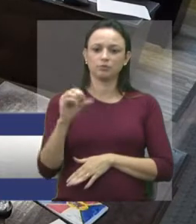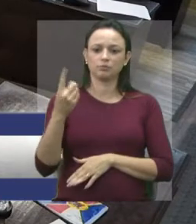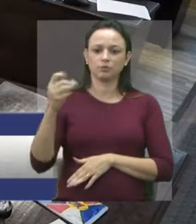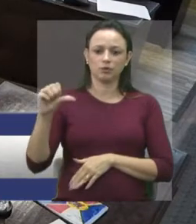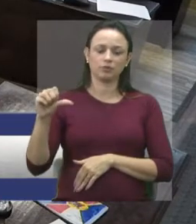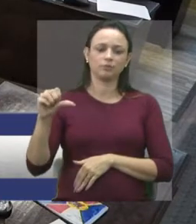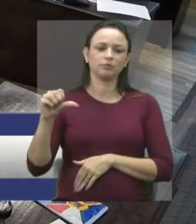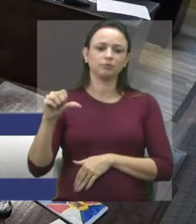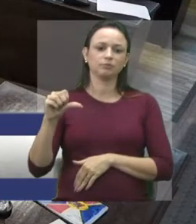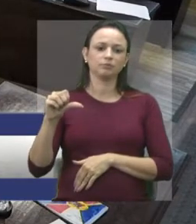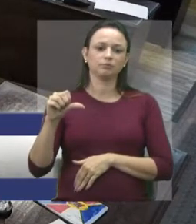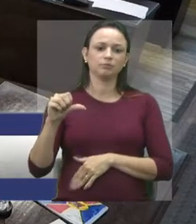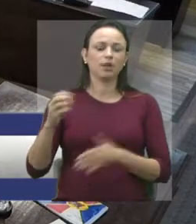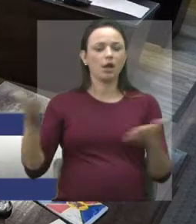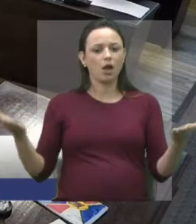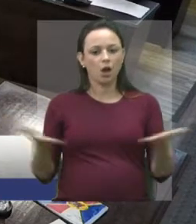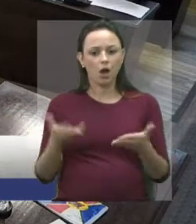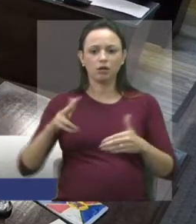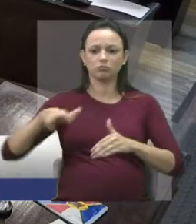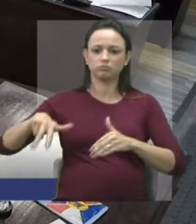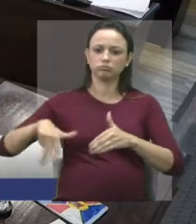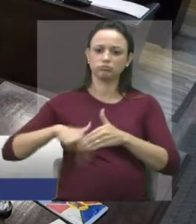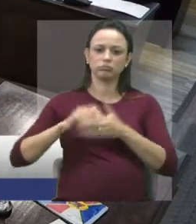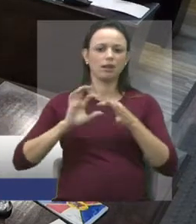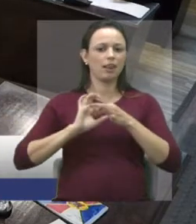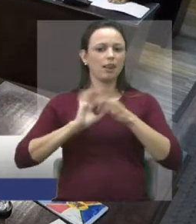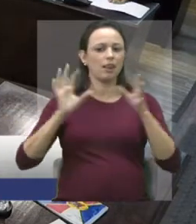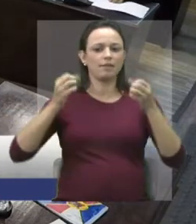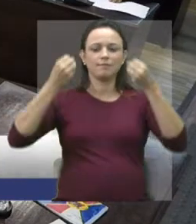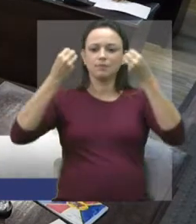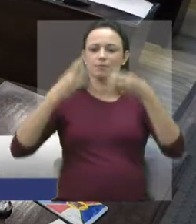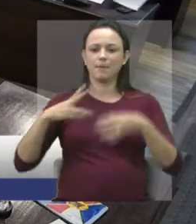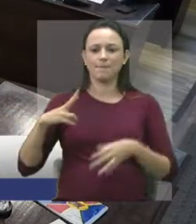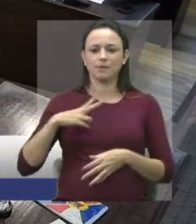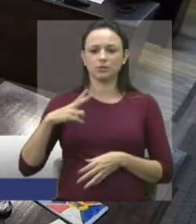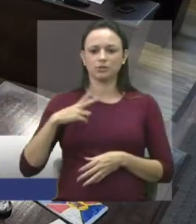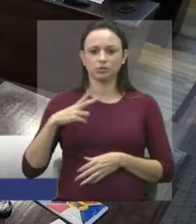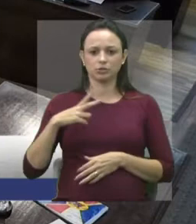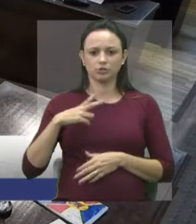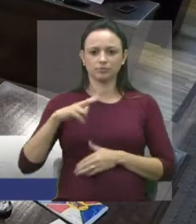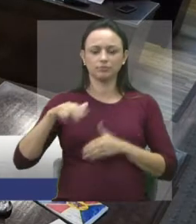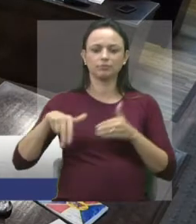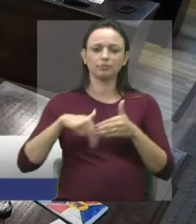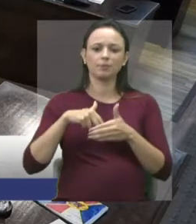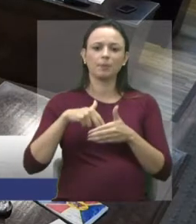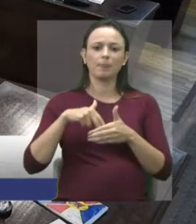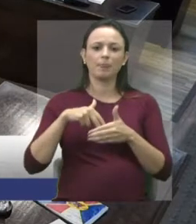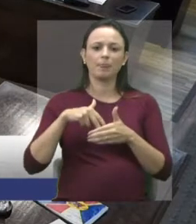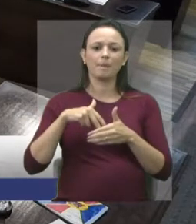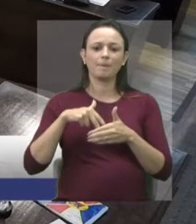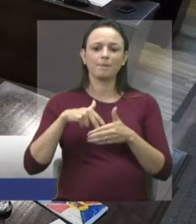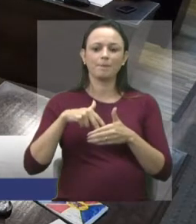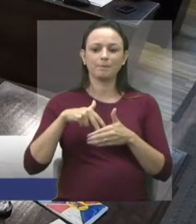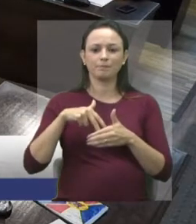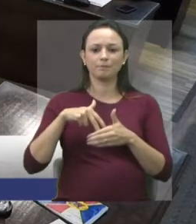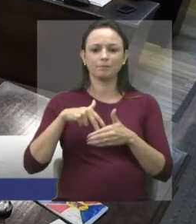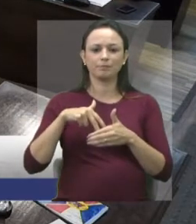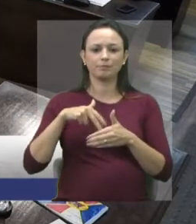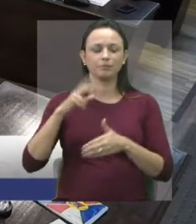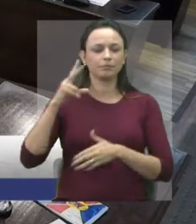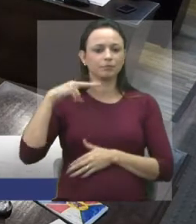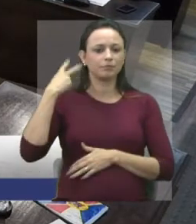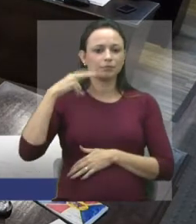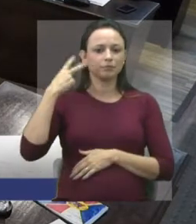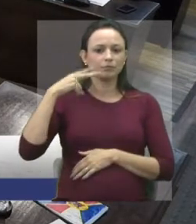9/2019. A palavra é livre e em explicações pessoais. Com a palavra. Com a palavra. Com a palavra, o